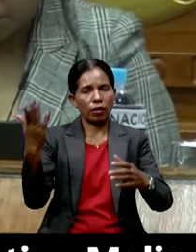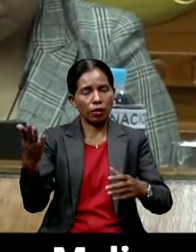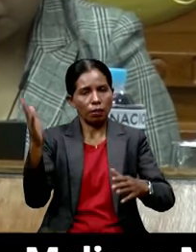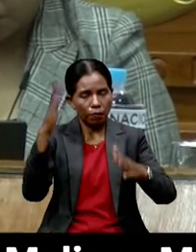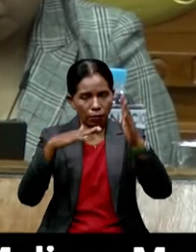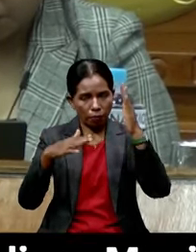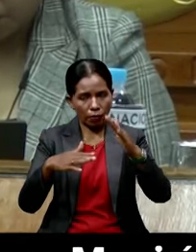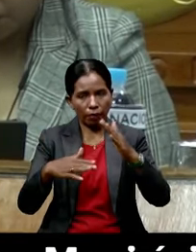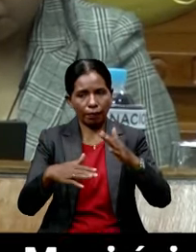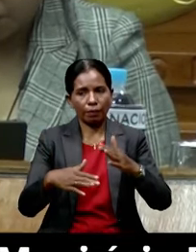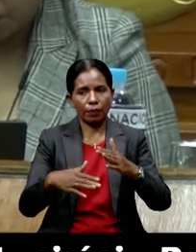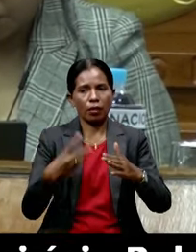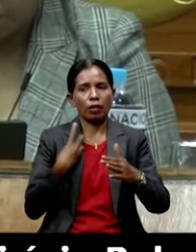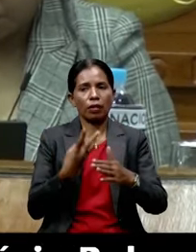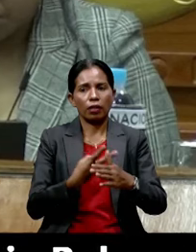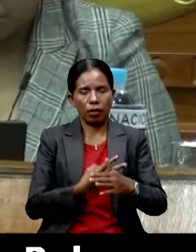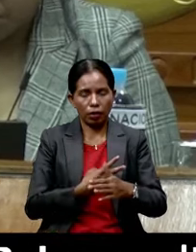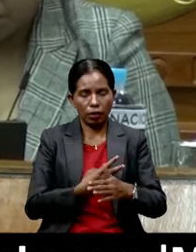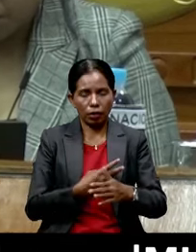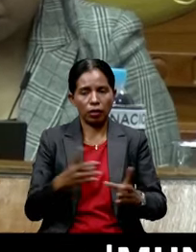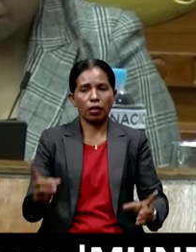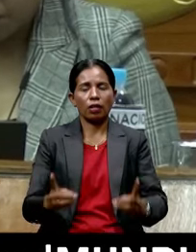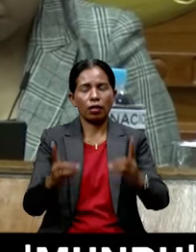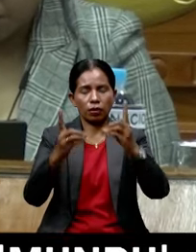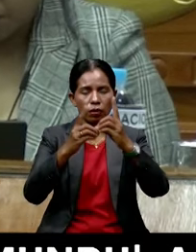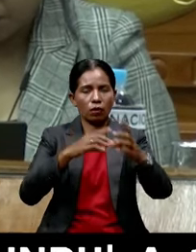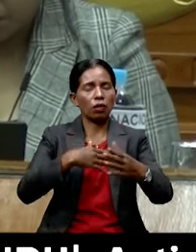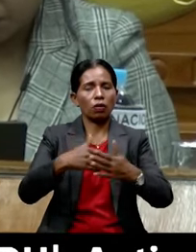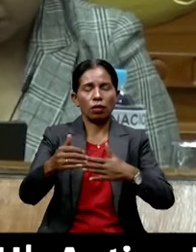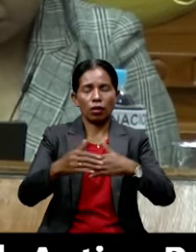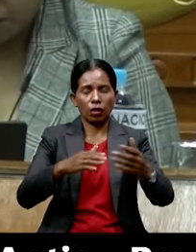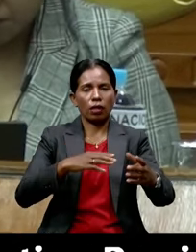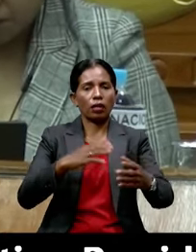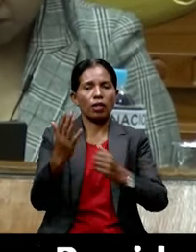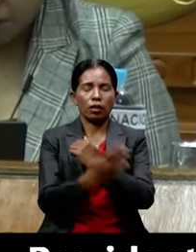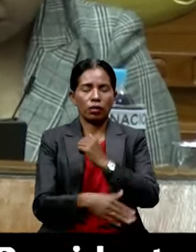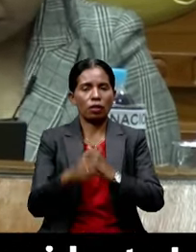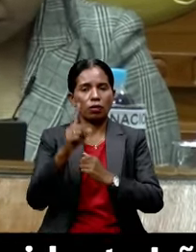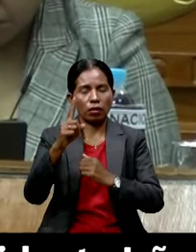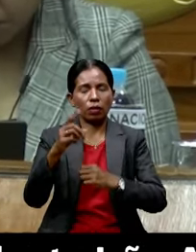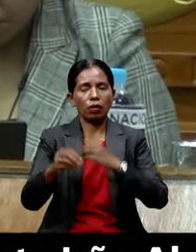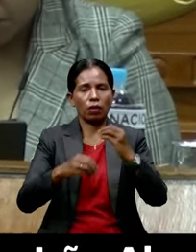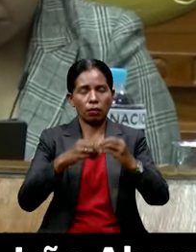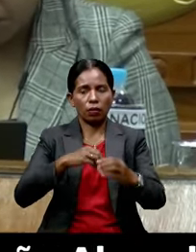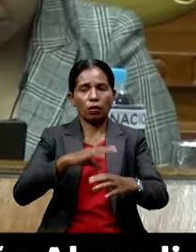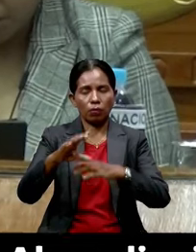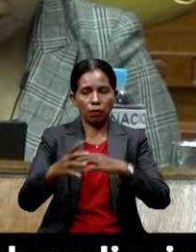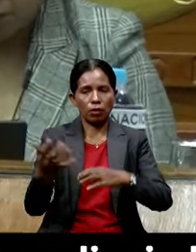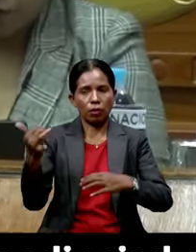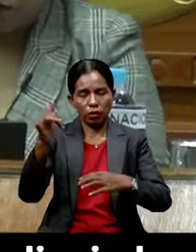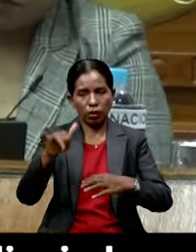ruma, maca ita, enfrenta ou qualquer nação ida, sobre comércio, sira e a